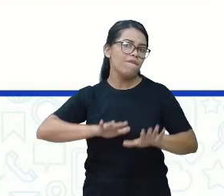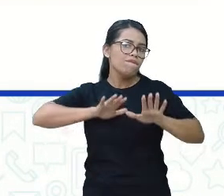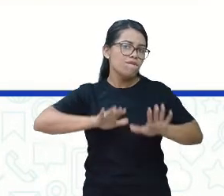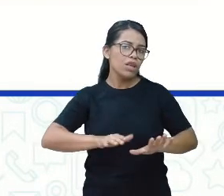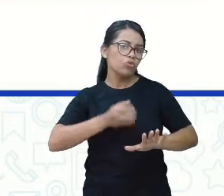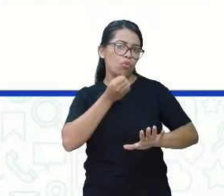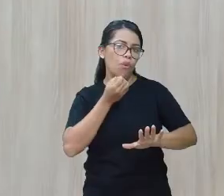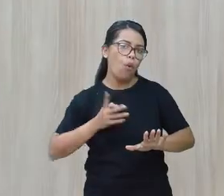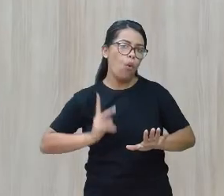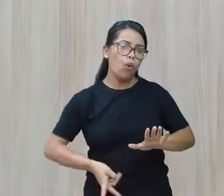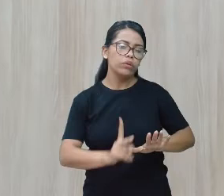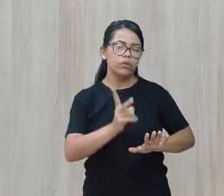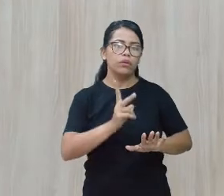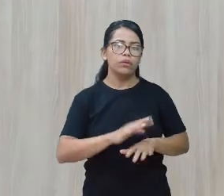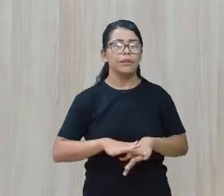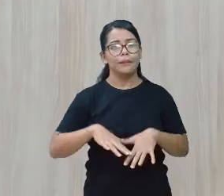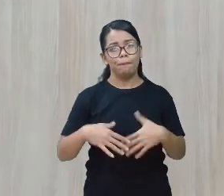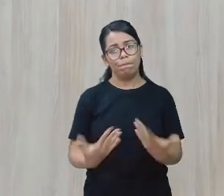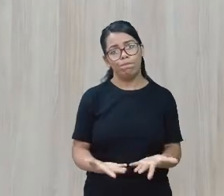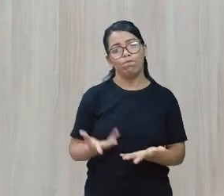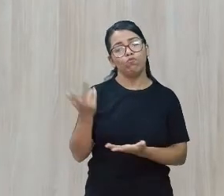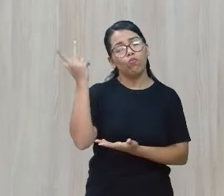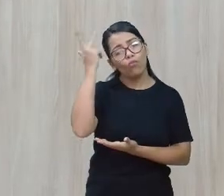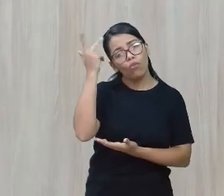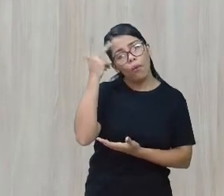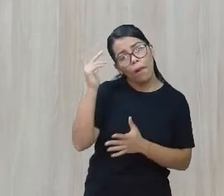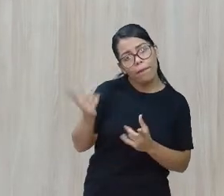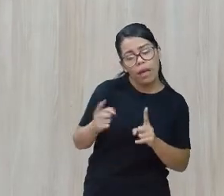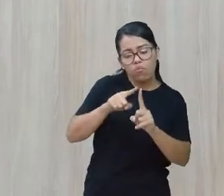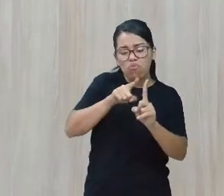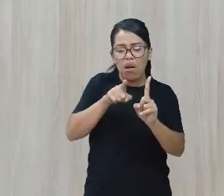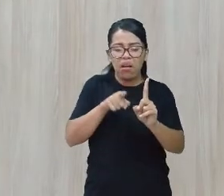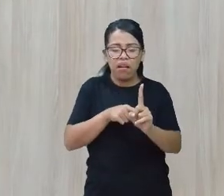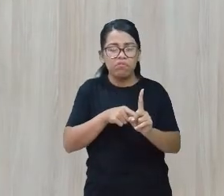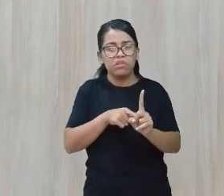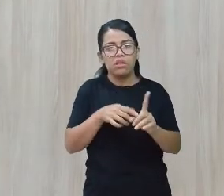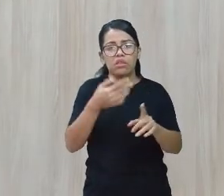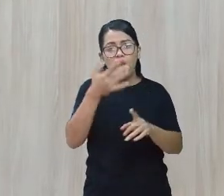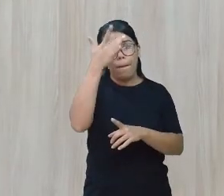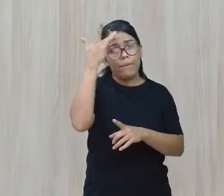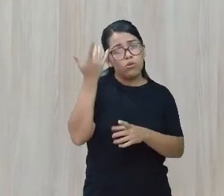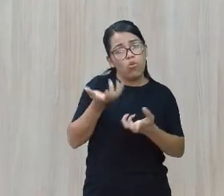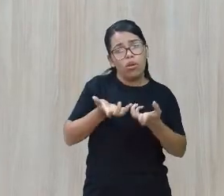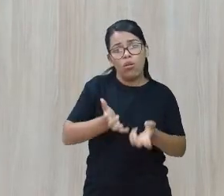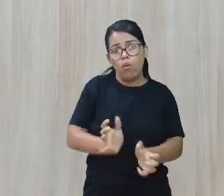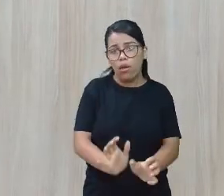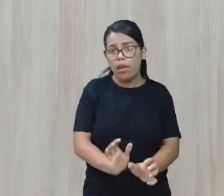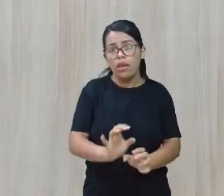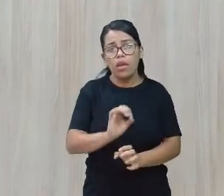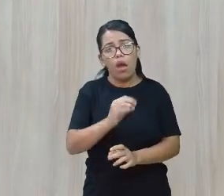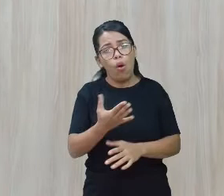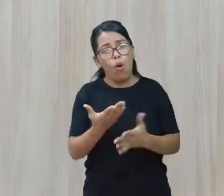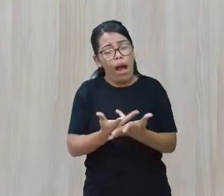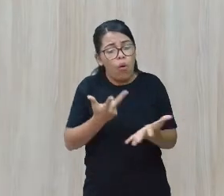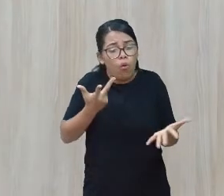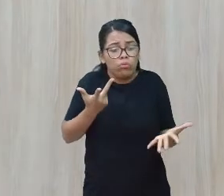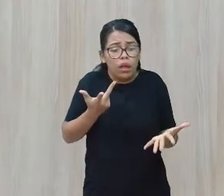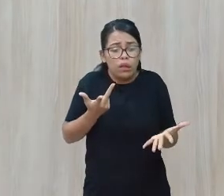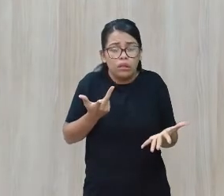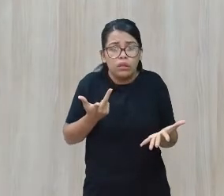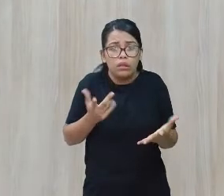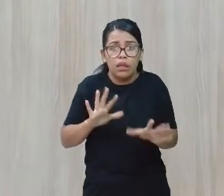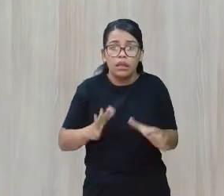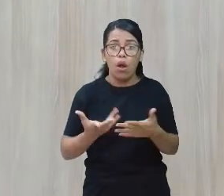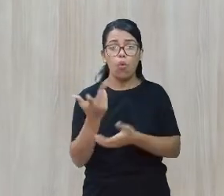normalmente, ela não foi desejada, não foi prevista, então ocorre de repente. Então, acontece bastante